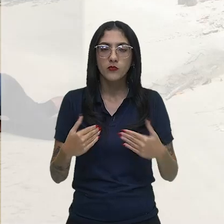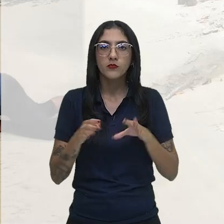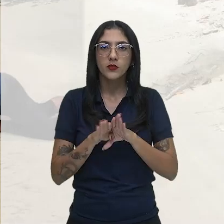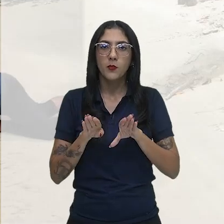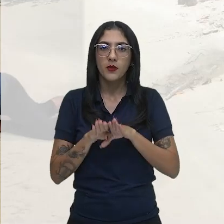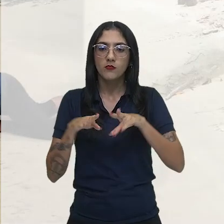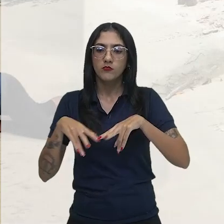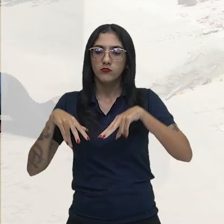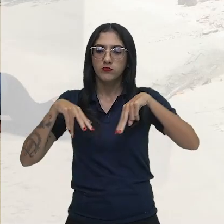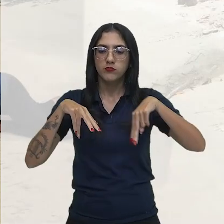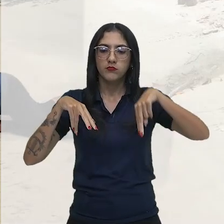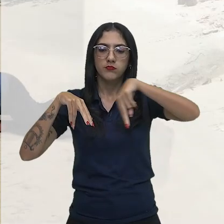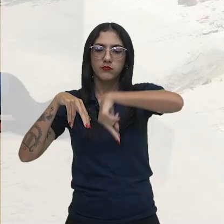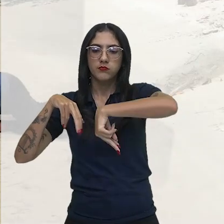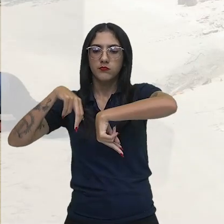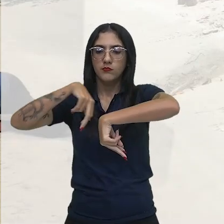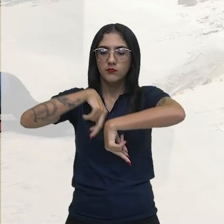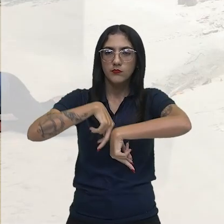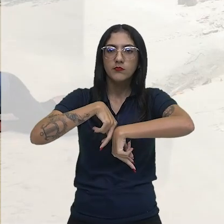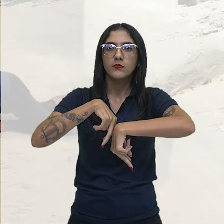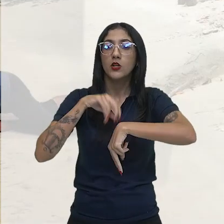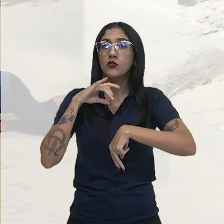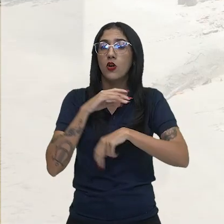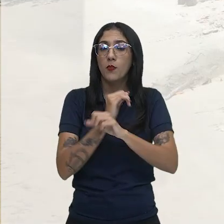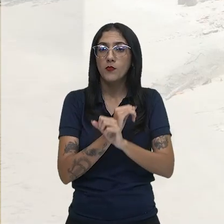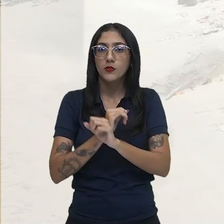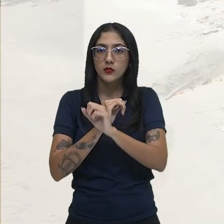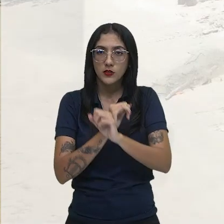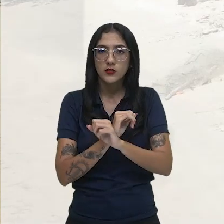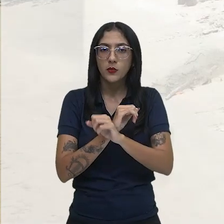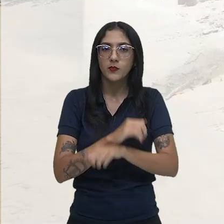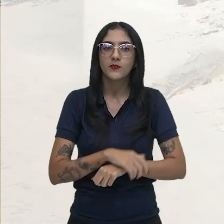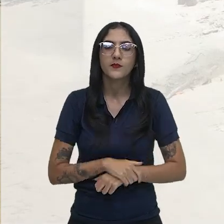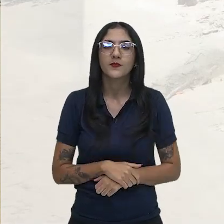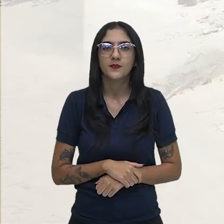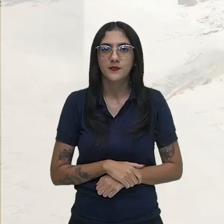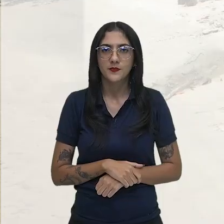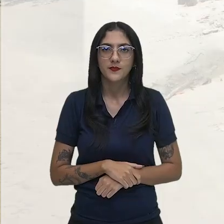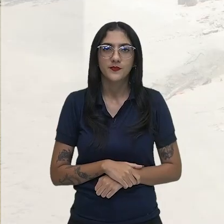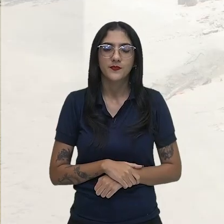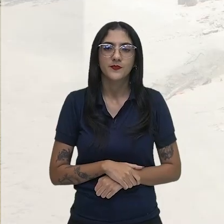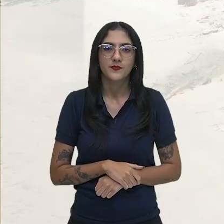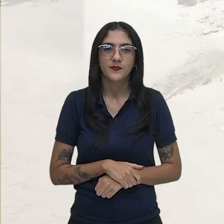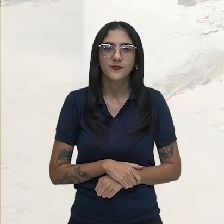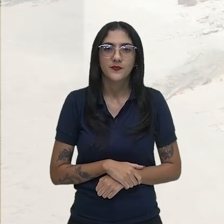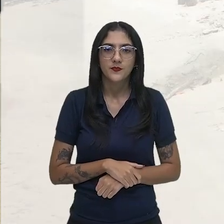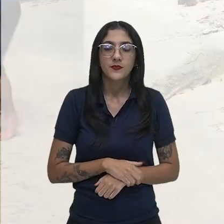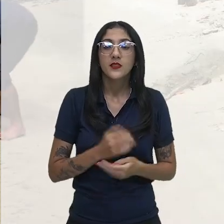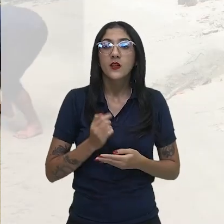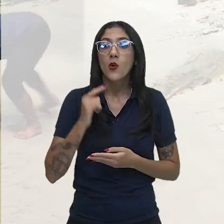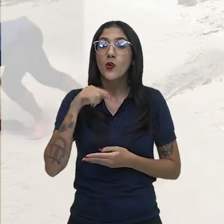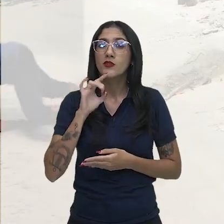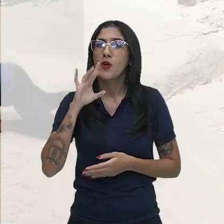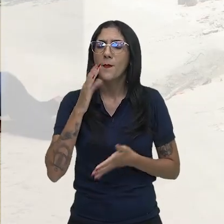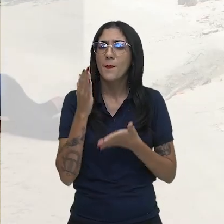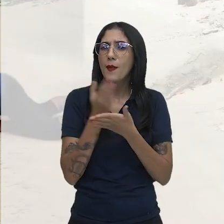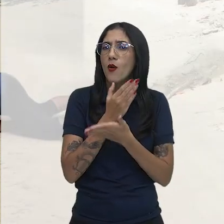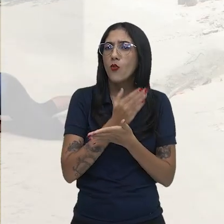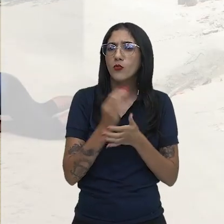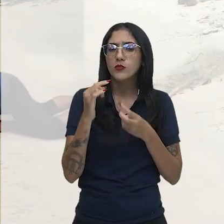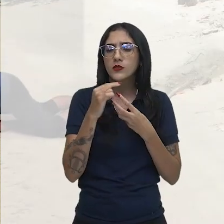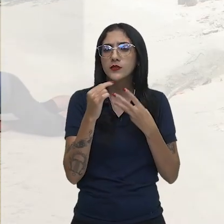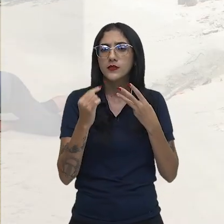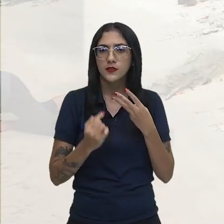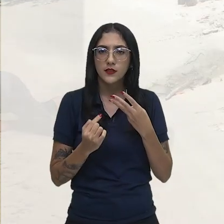seu adversário para encostá-lo no chão, para derrubá-lo, tá certo? Bom, esses são apenas alguns, mas